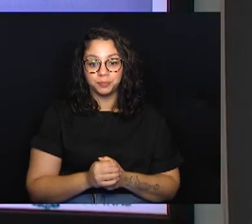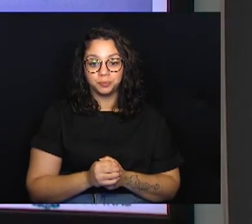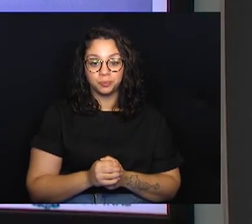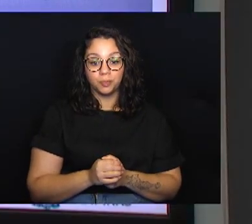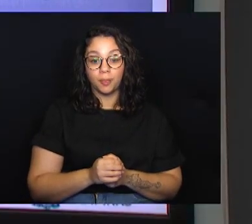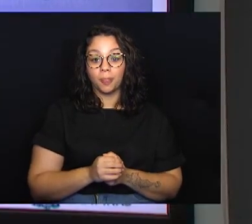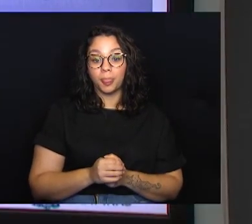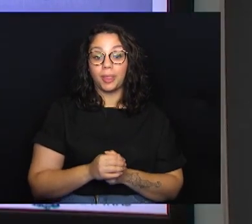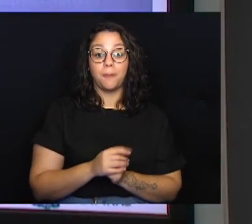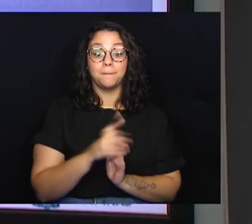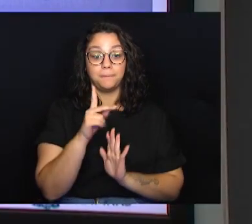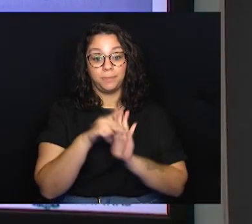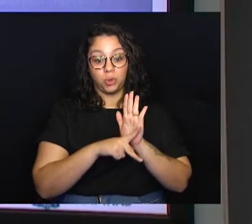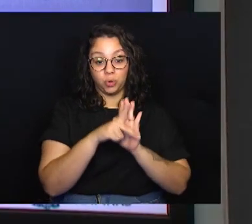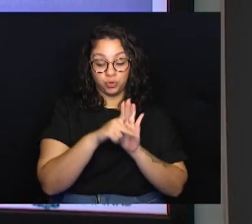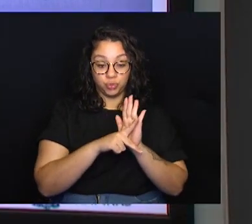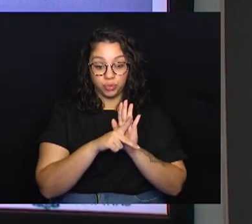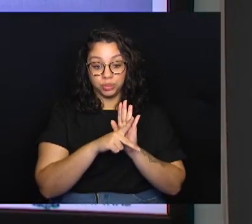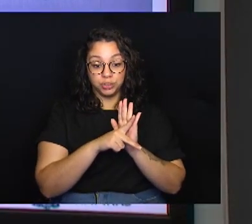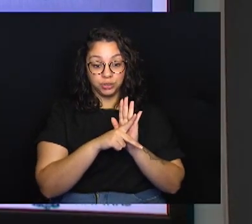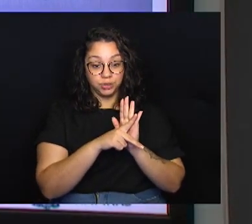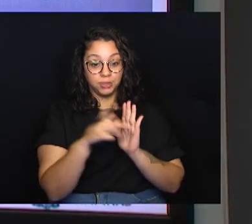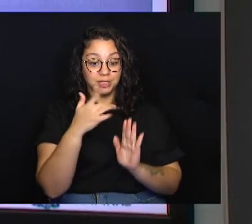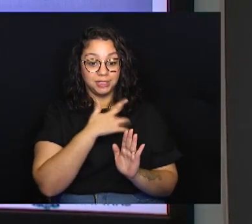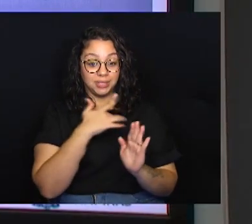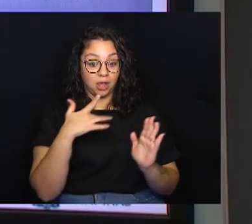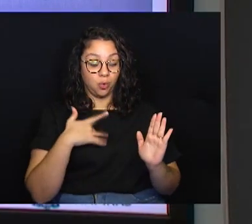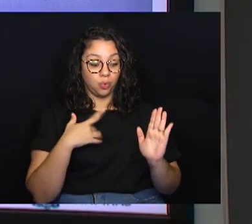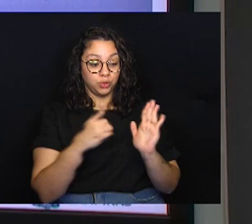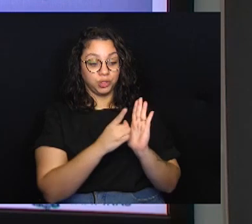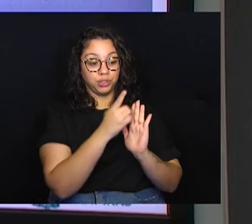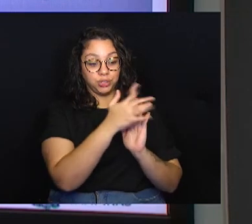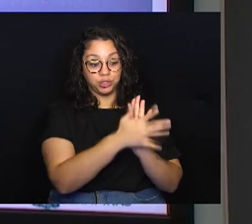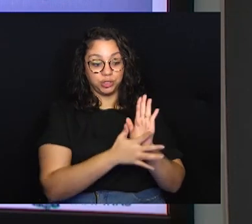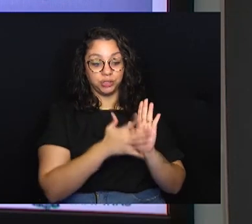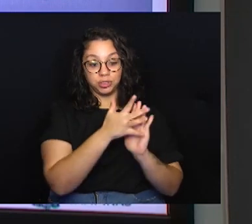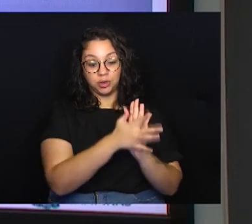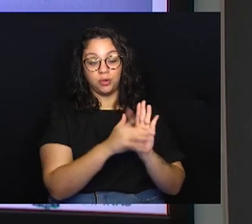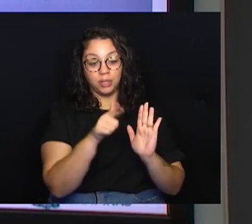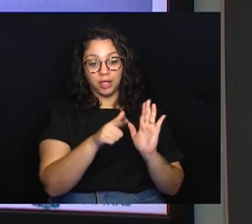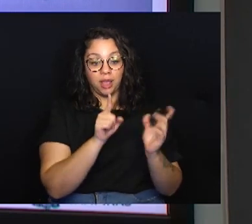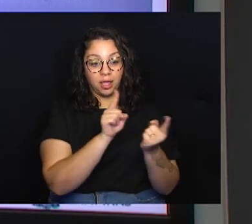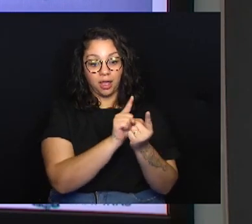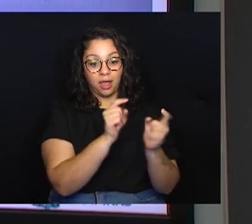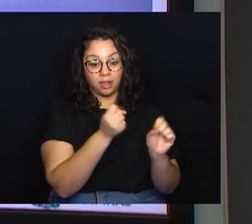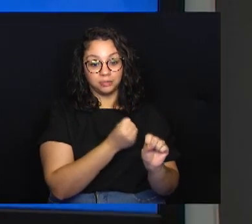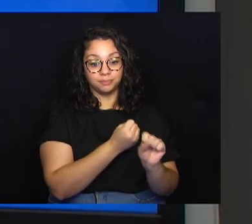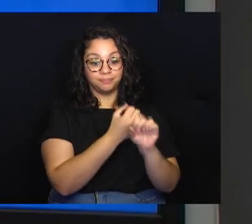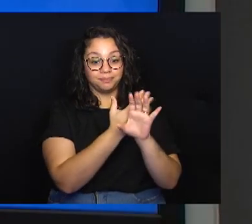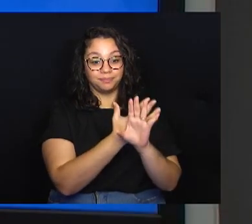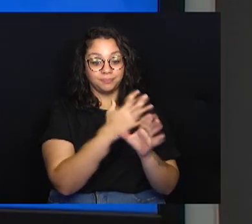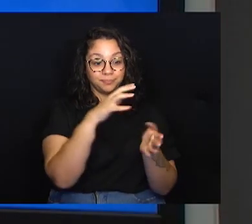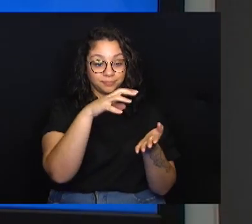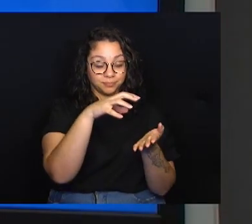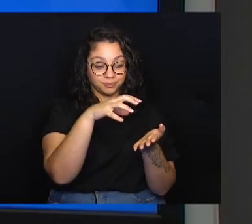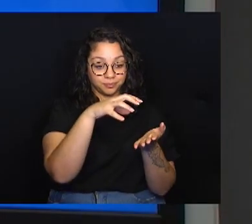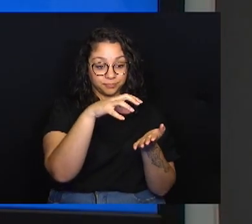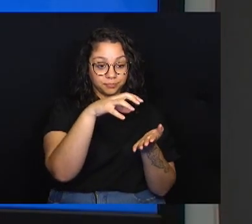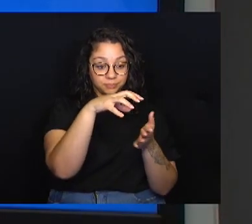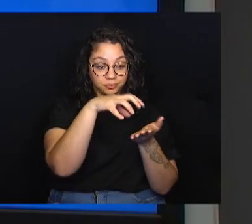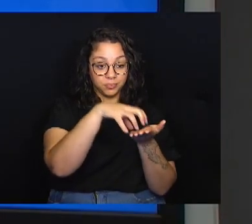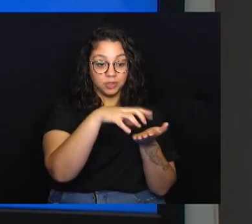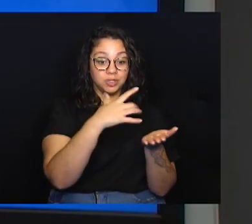O projeto Saúde Digital SUS, serviço de teleatendimento a pacientes dos centros de saúde, oferece